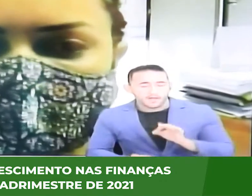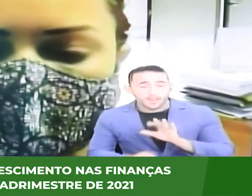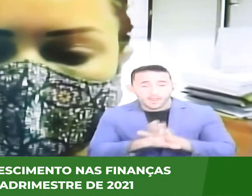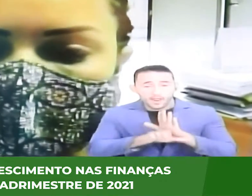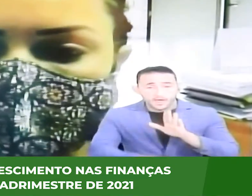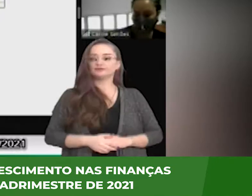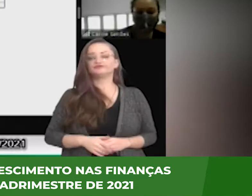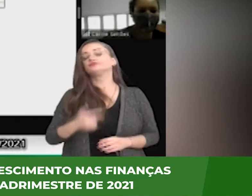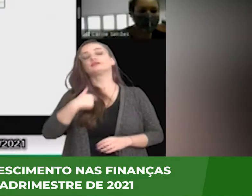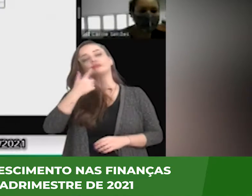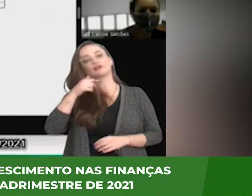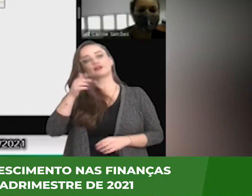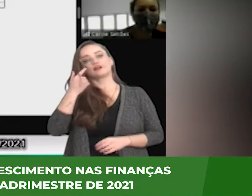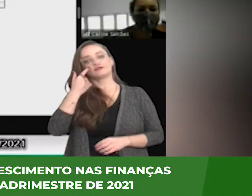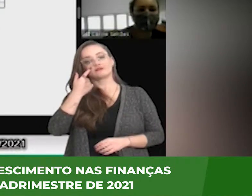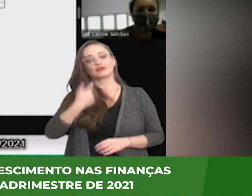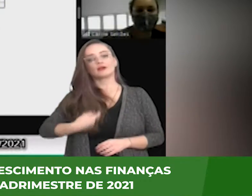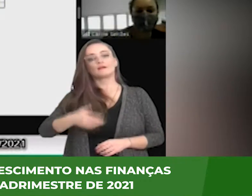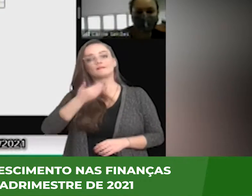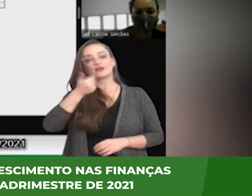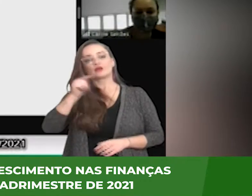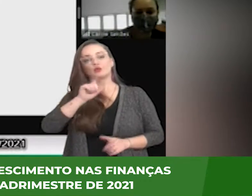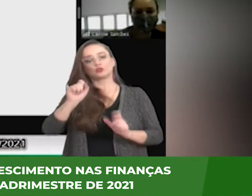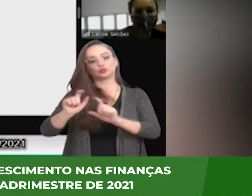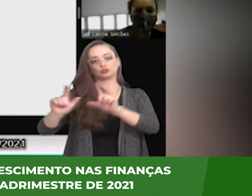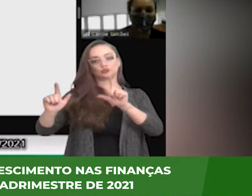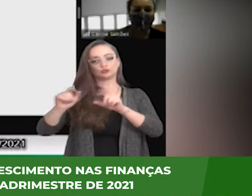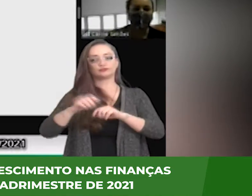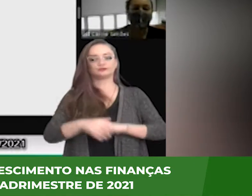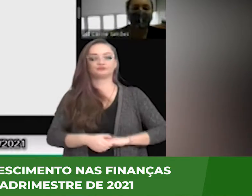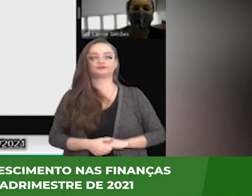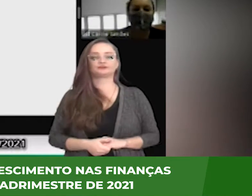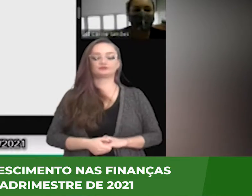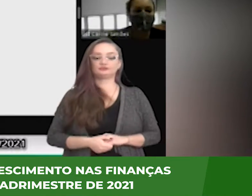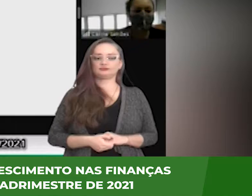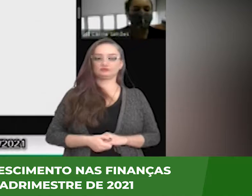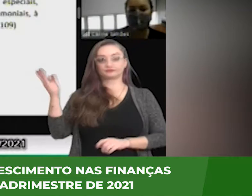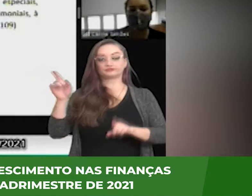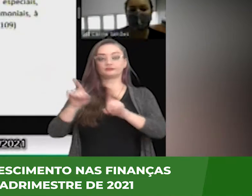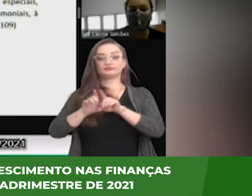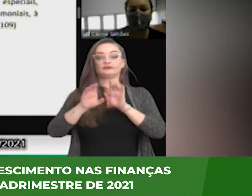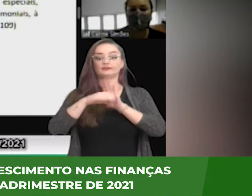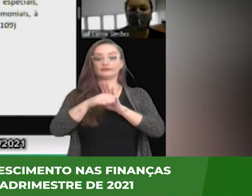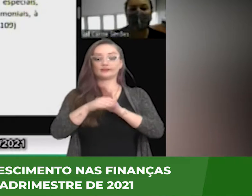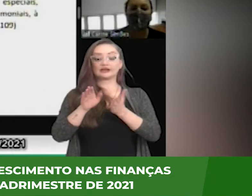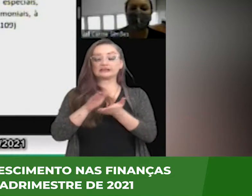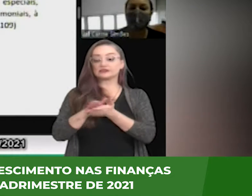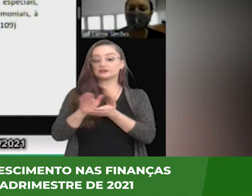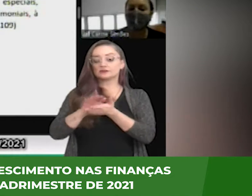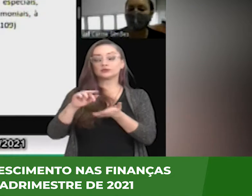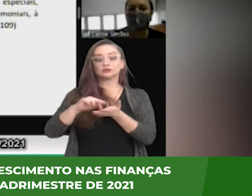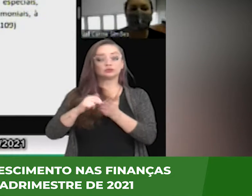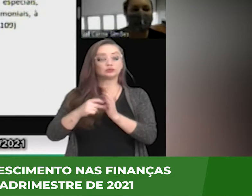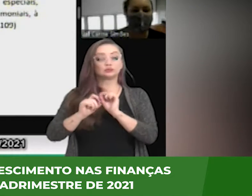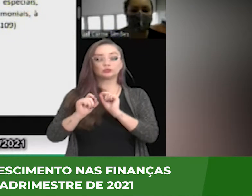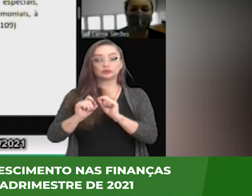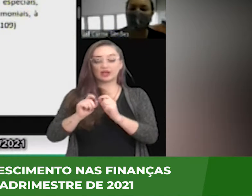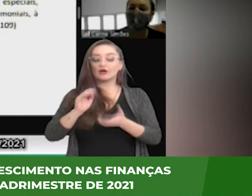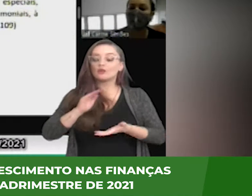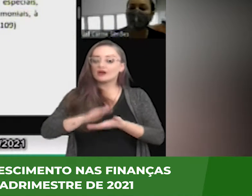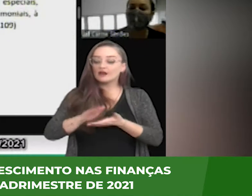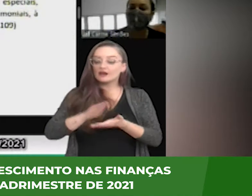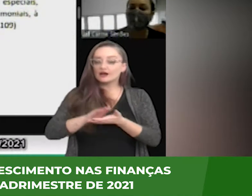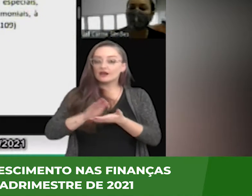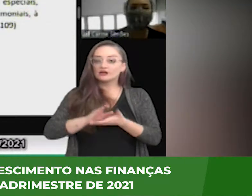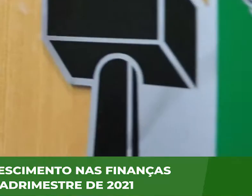Karine Simões a servidora da prefeitura apresentou números positivos segundo ela o cumprimento